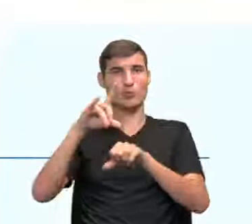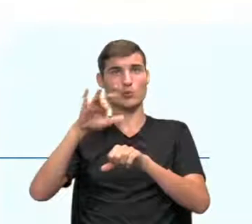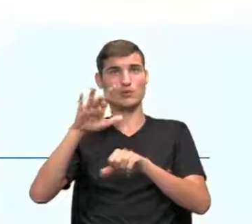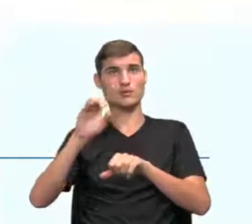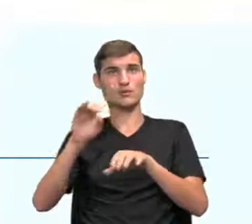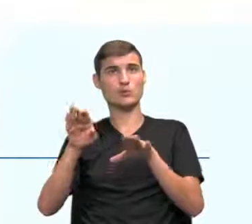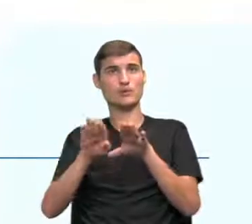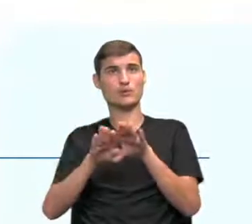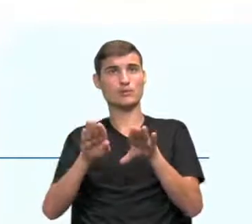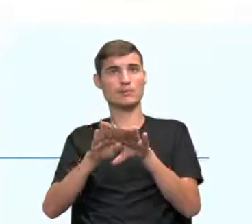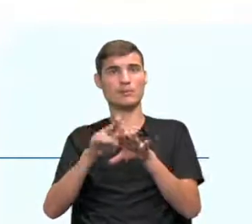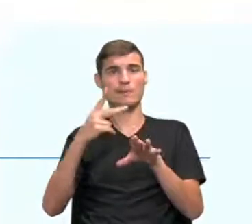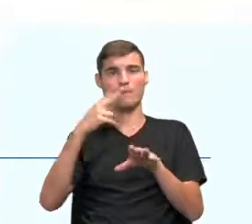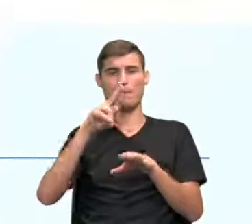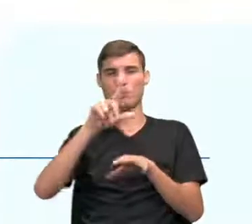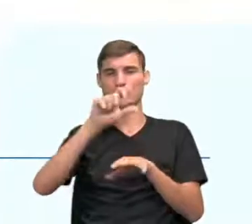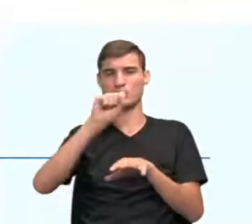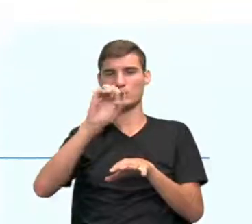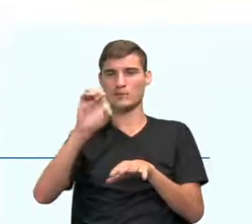Pulse